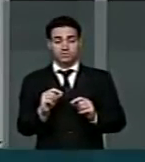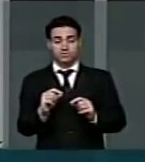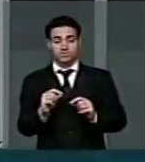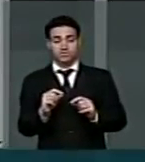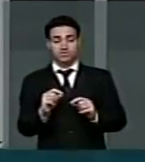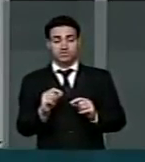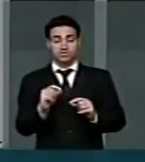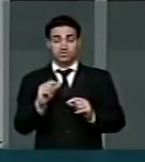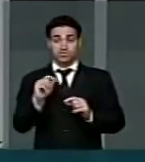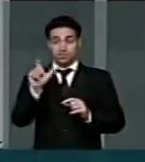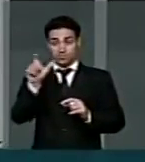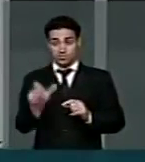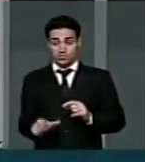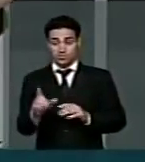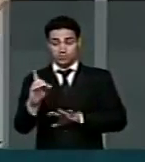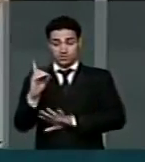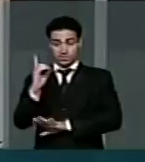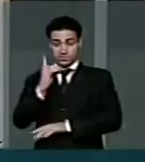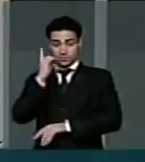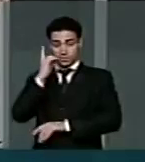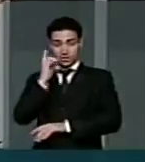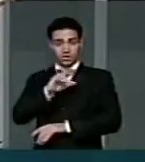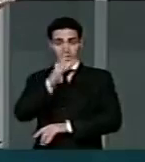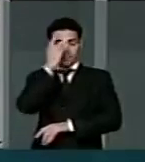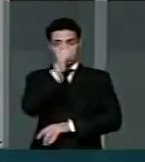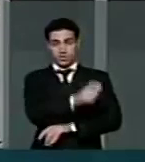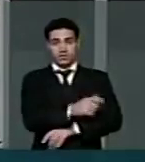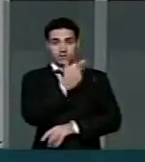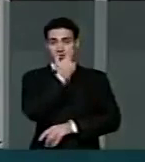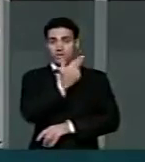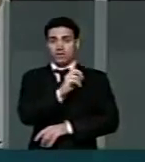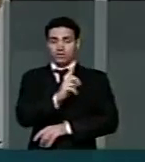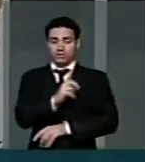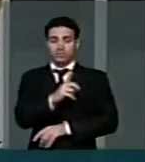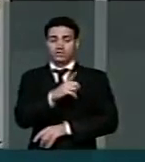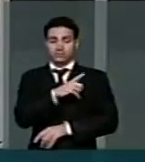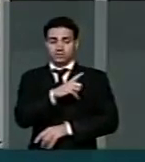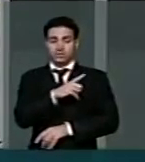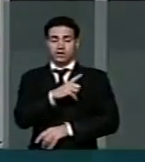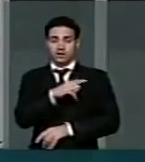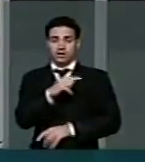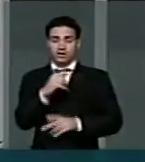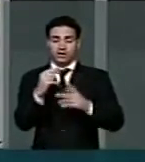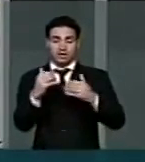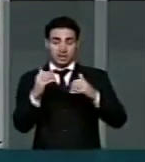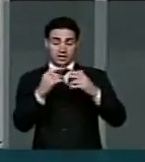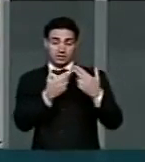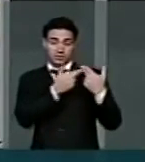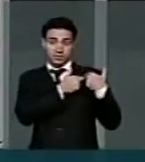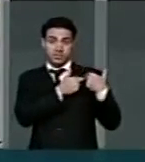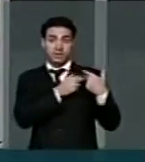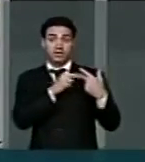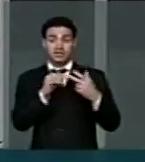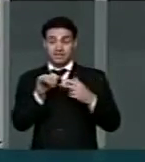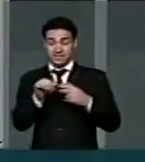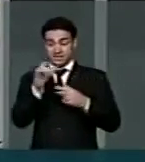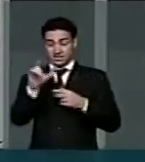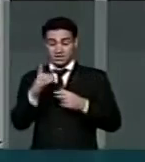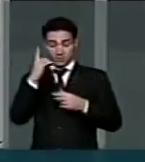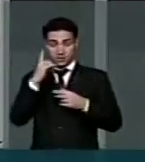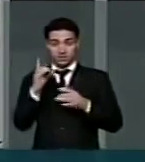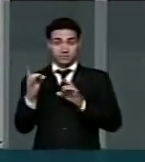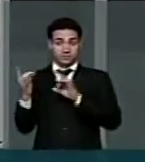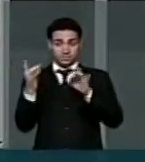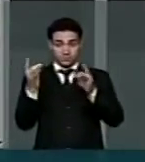aquele detentor de mandato eletivo, não é o cidadão comum, ele tem responsabilidades públicas, que sair de um partido, no ato